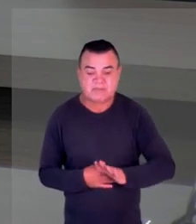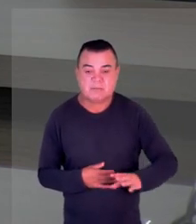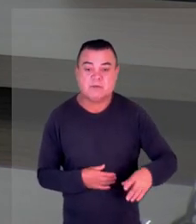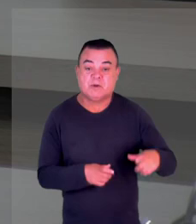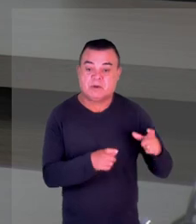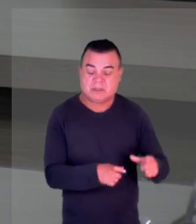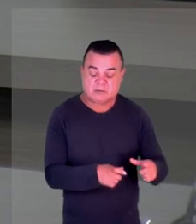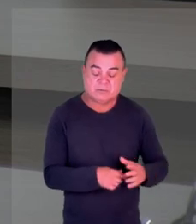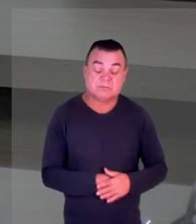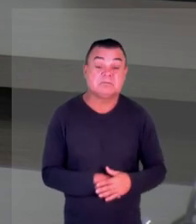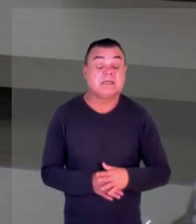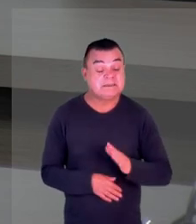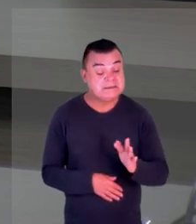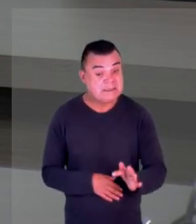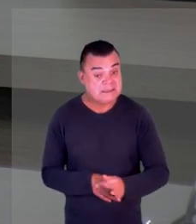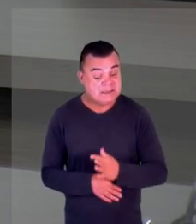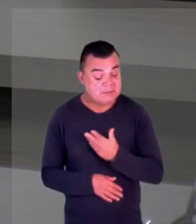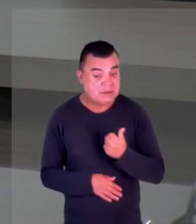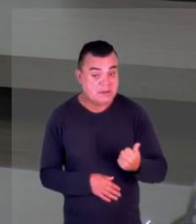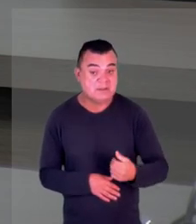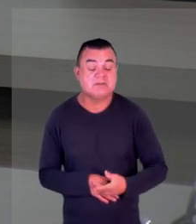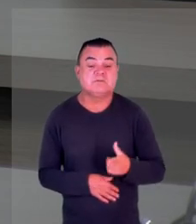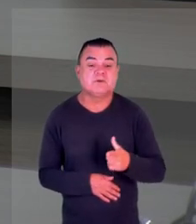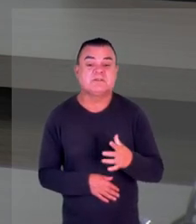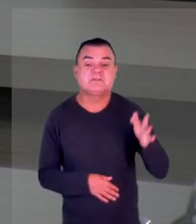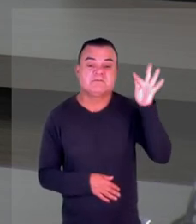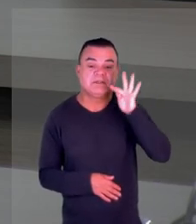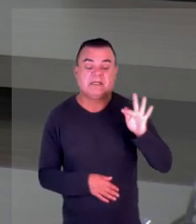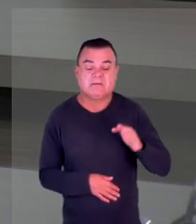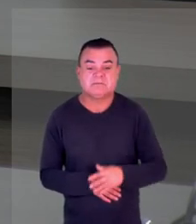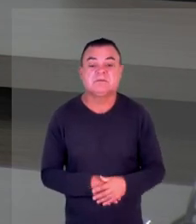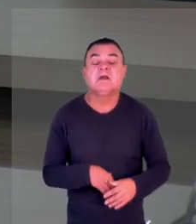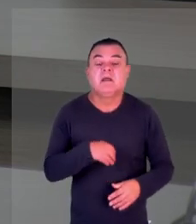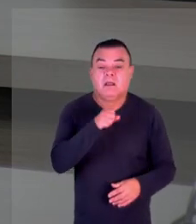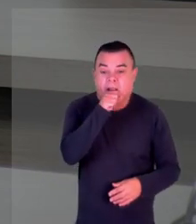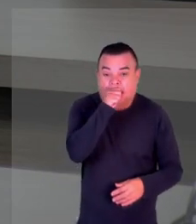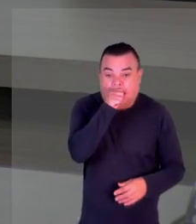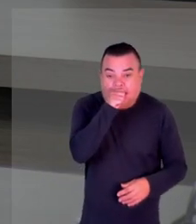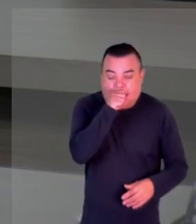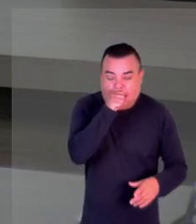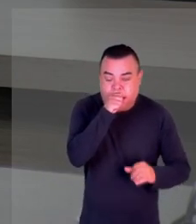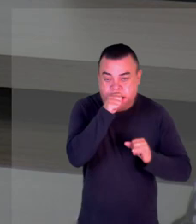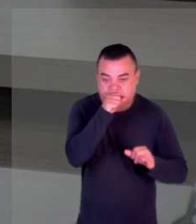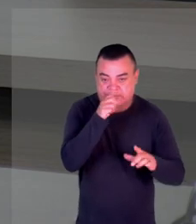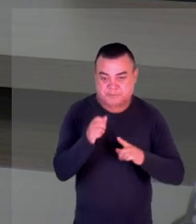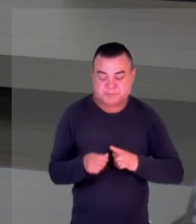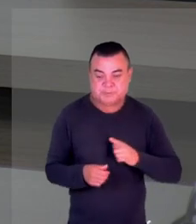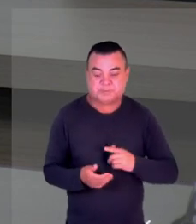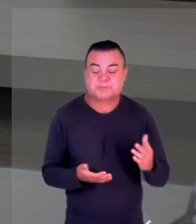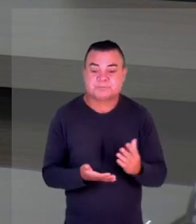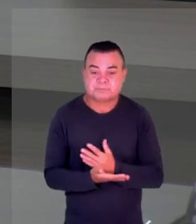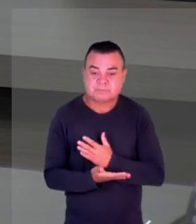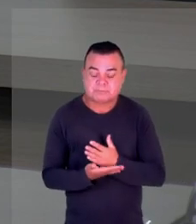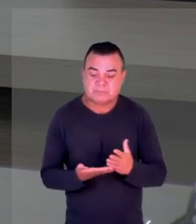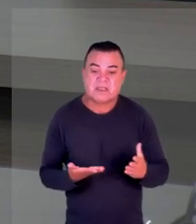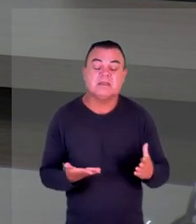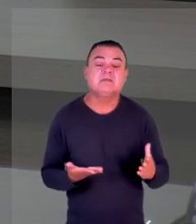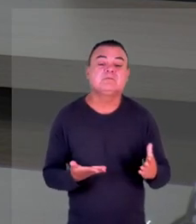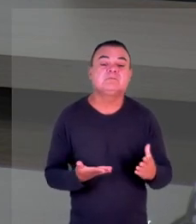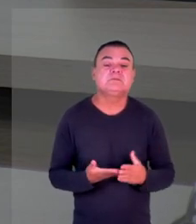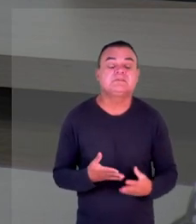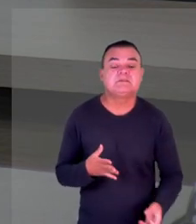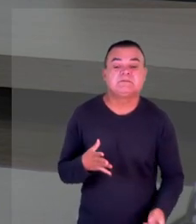e também se existe alguma iniciativa Legislativa em âmbito Federal Nacional